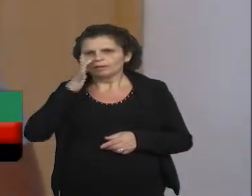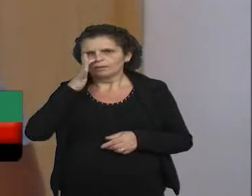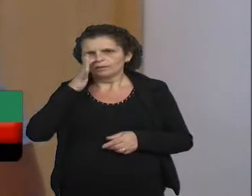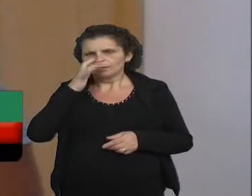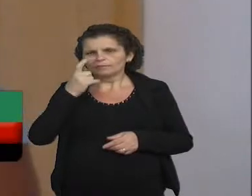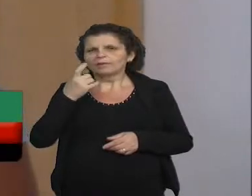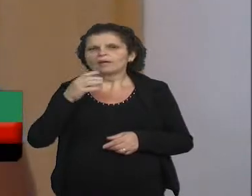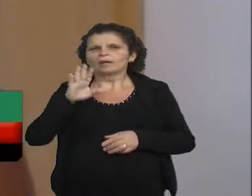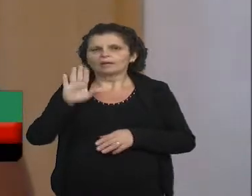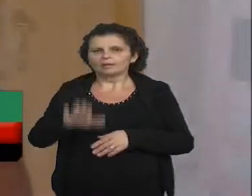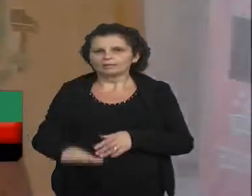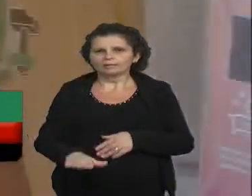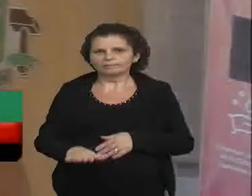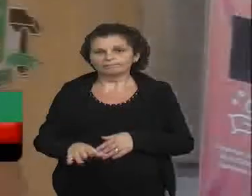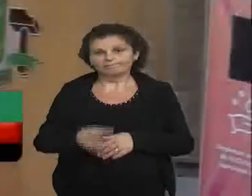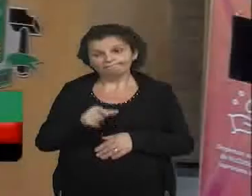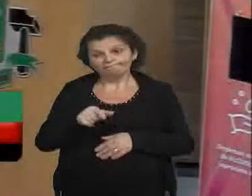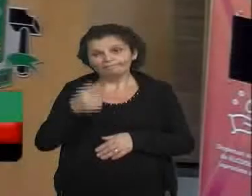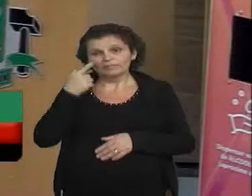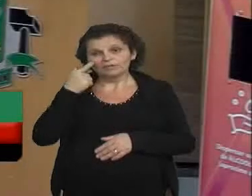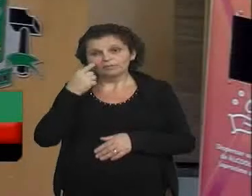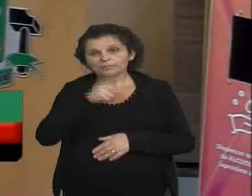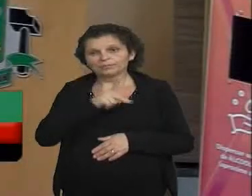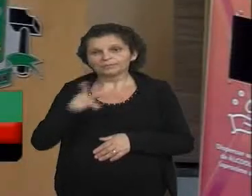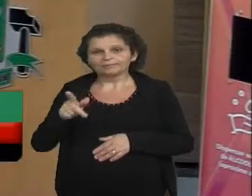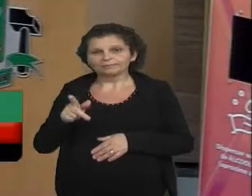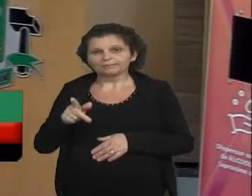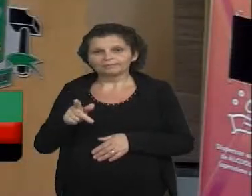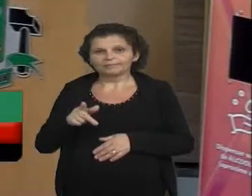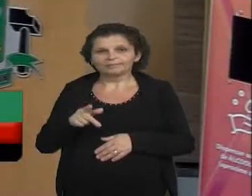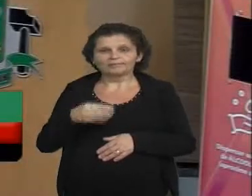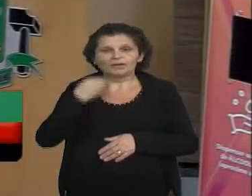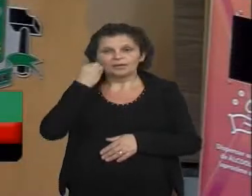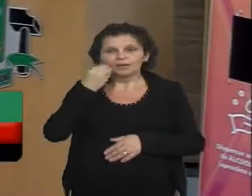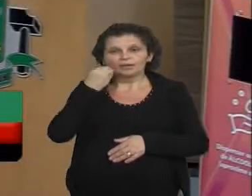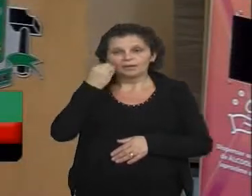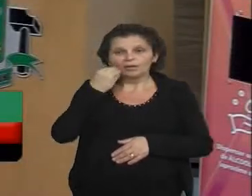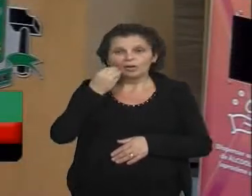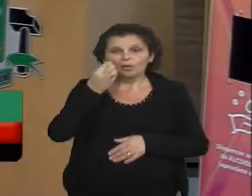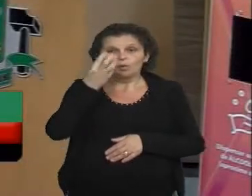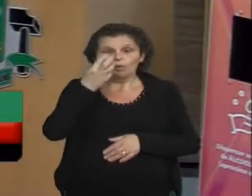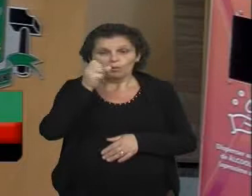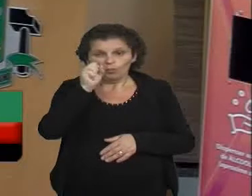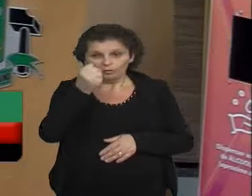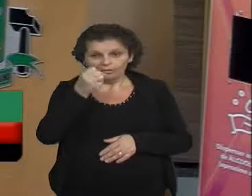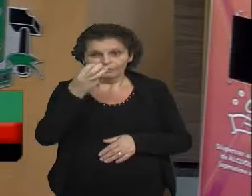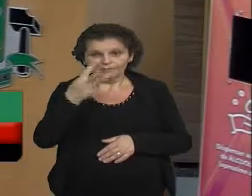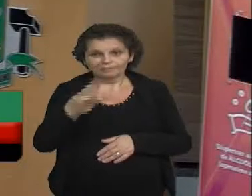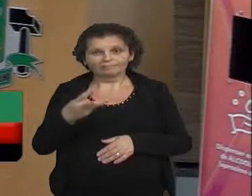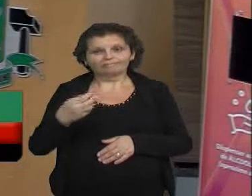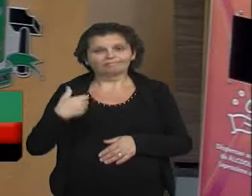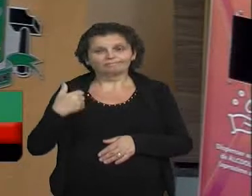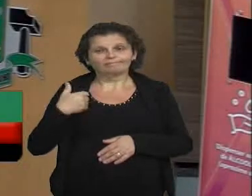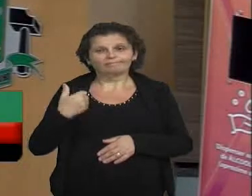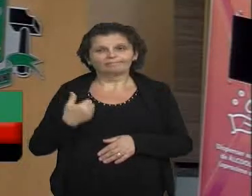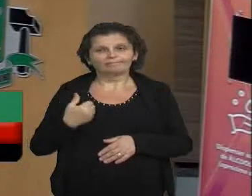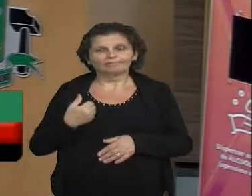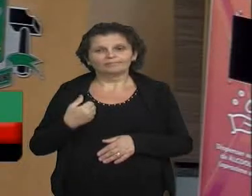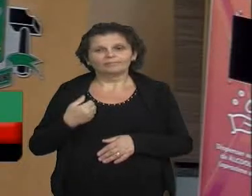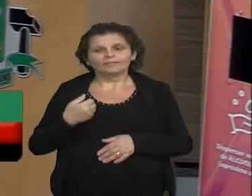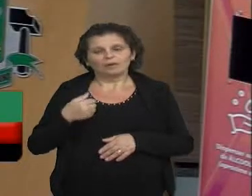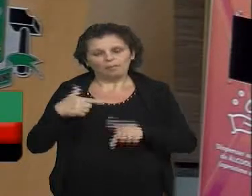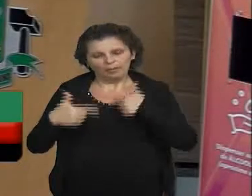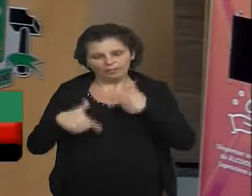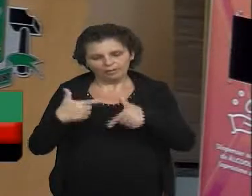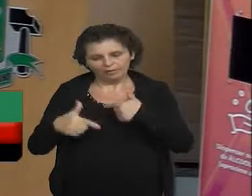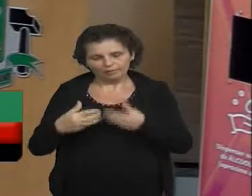às 15 horas. Está vendo aí, meu presidente? A voz da experiência, 83 anos de idade. Tá certo, meu